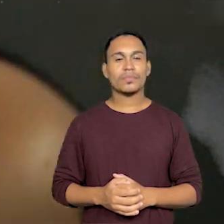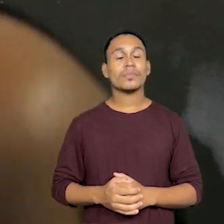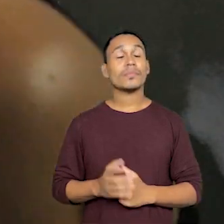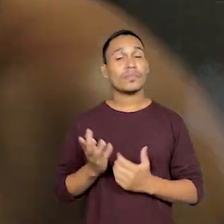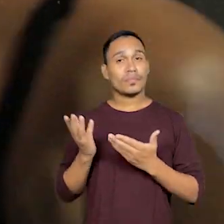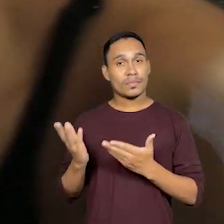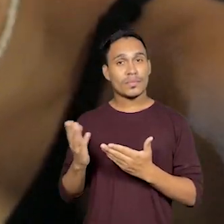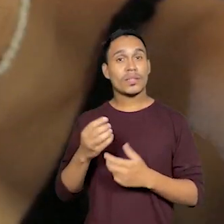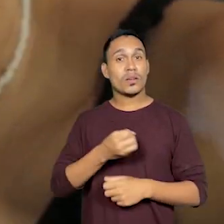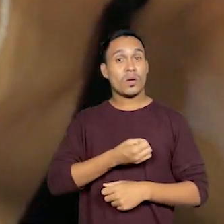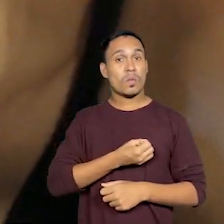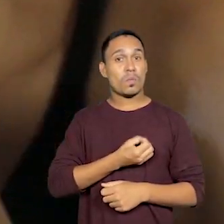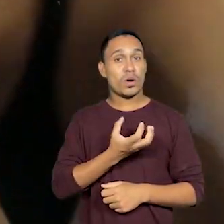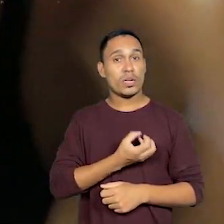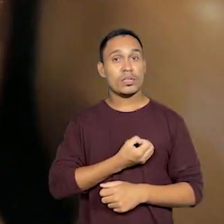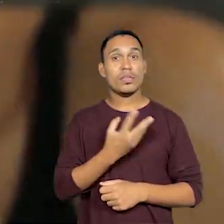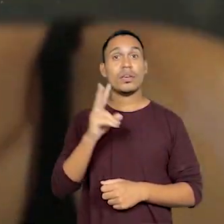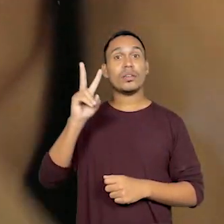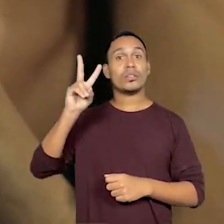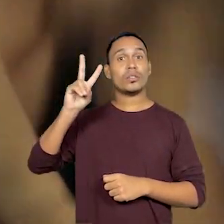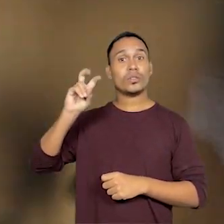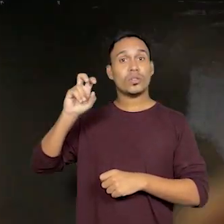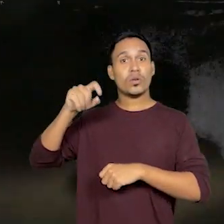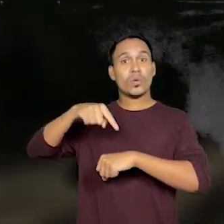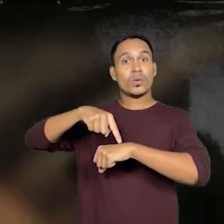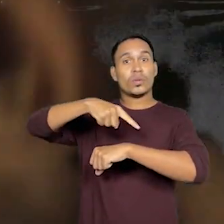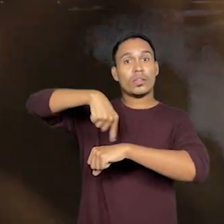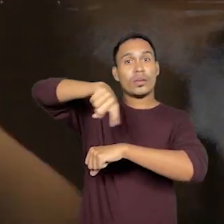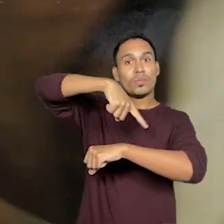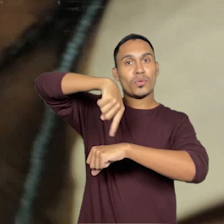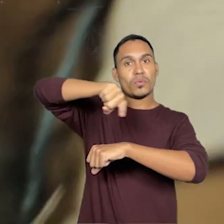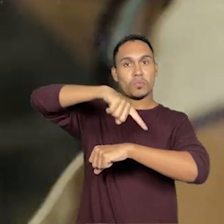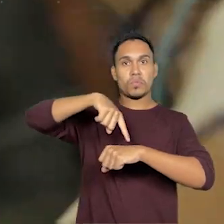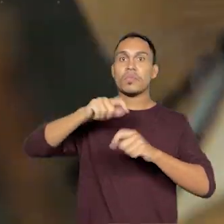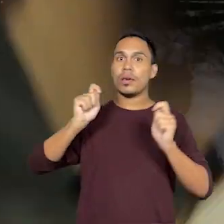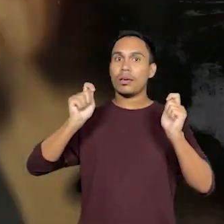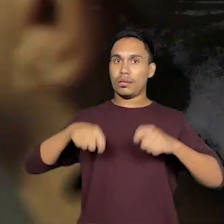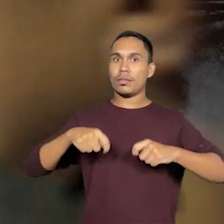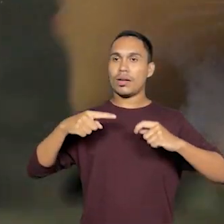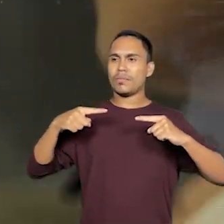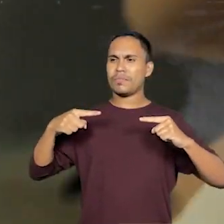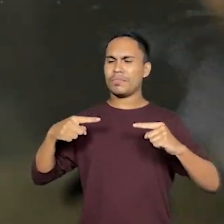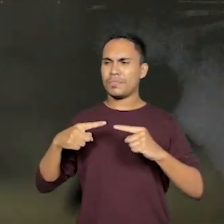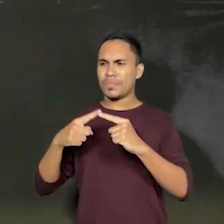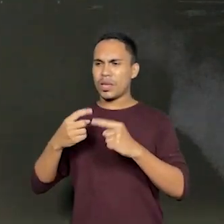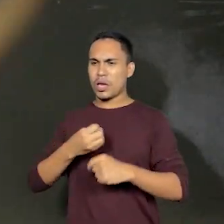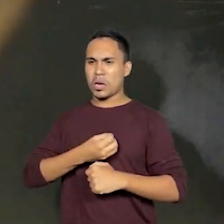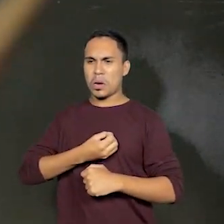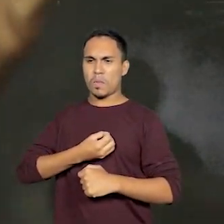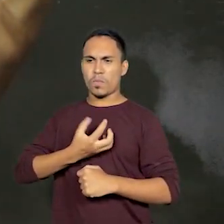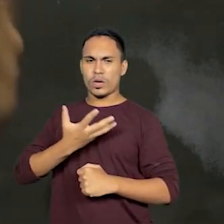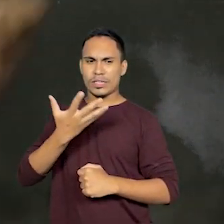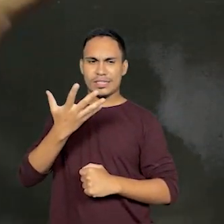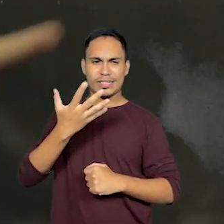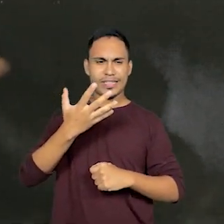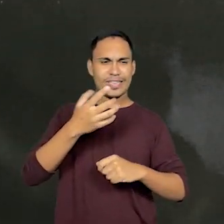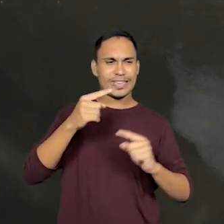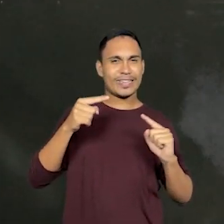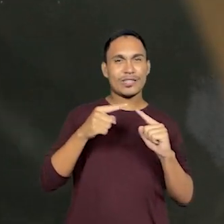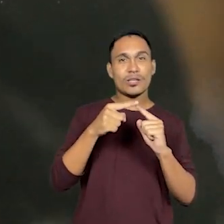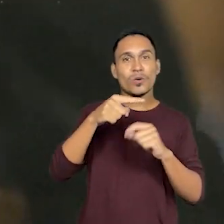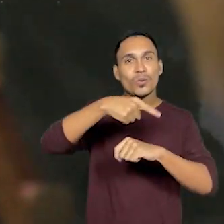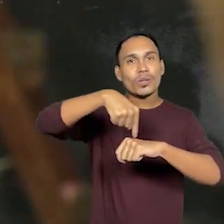poesia que se chama O Tempo. E eu acho que a gente pode brincar com a poesia e com o tempo mesmo. O